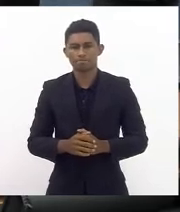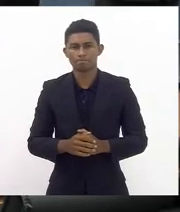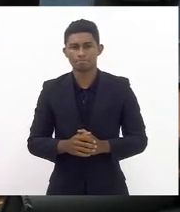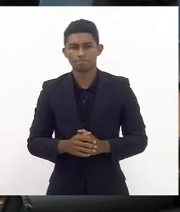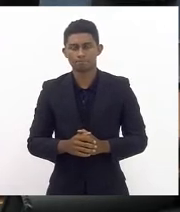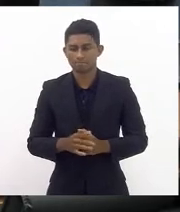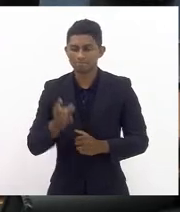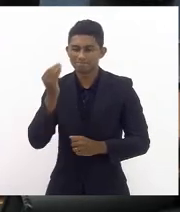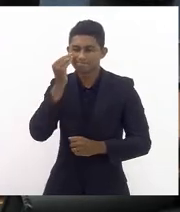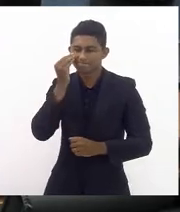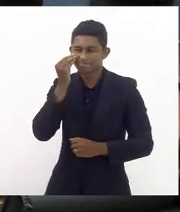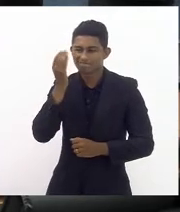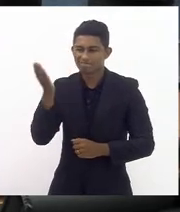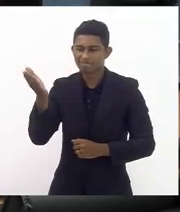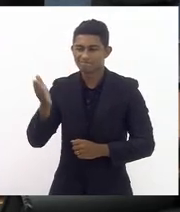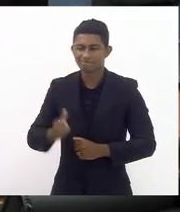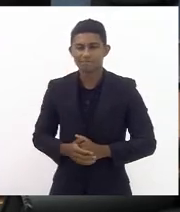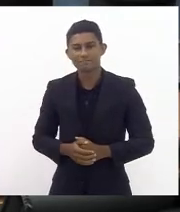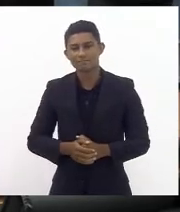Obrigada. Beijos.